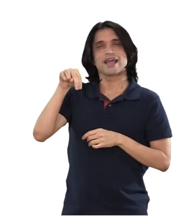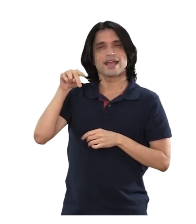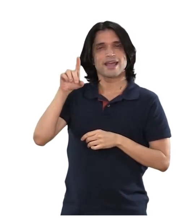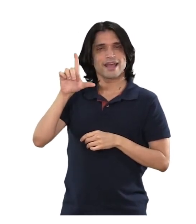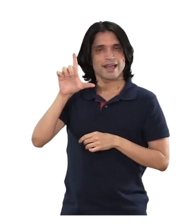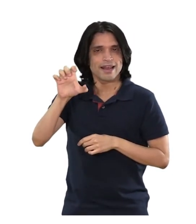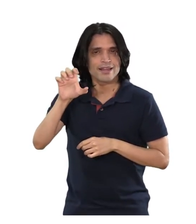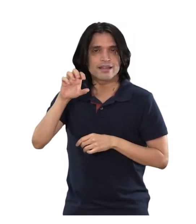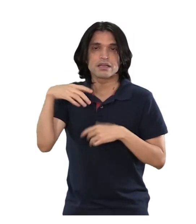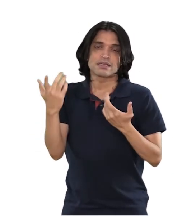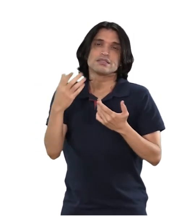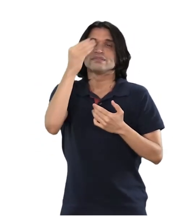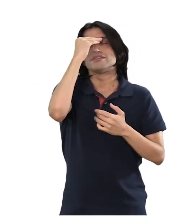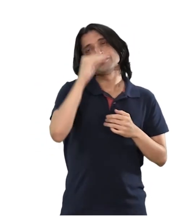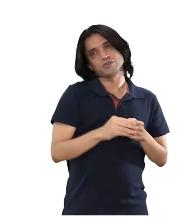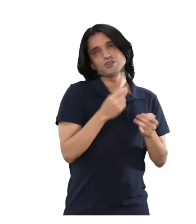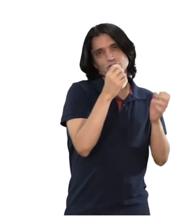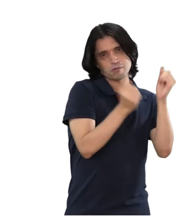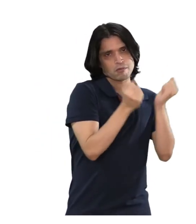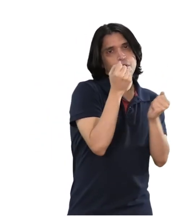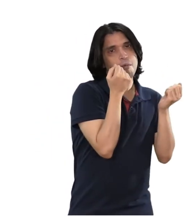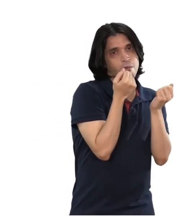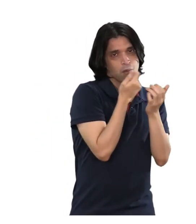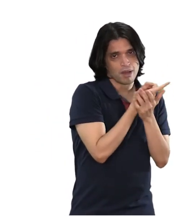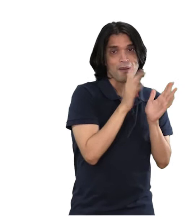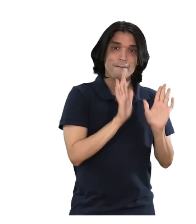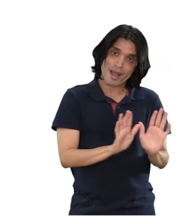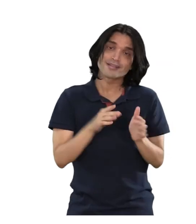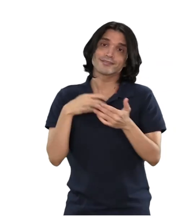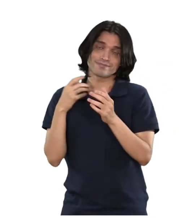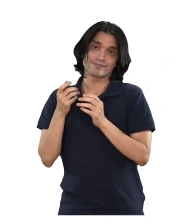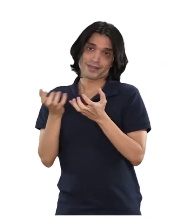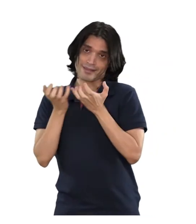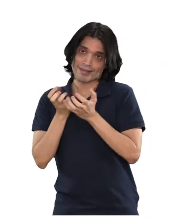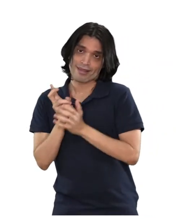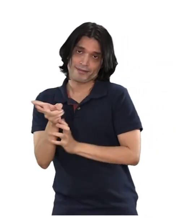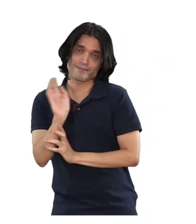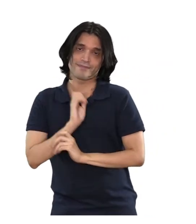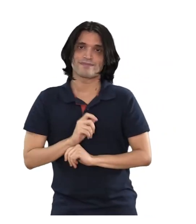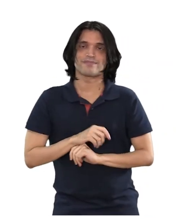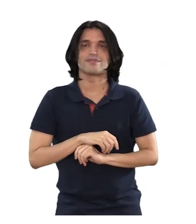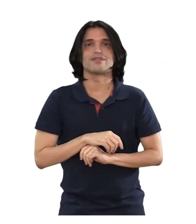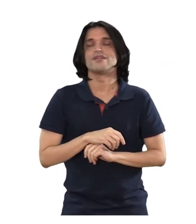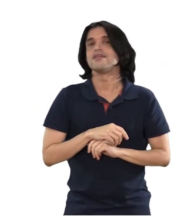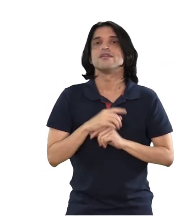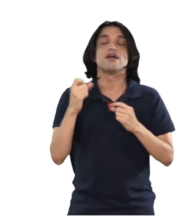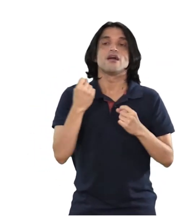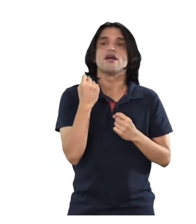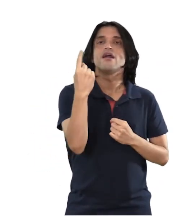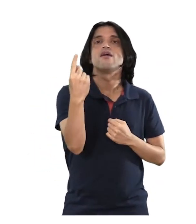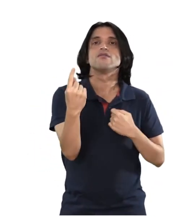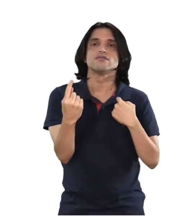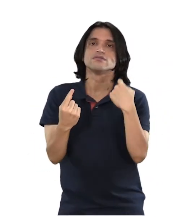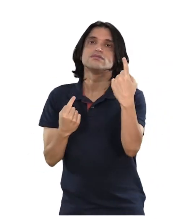veículo. A alternativa denota uma alternância de ideia. Também manifestam a exclusão de um